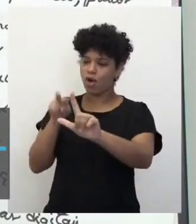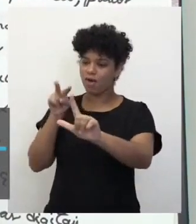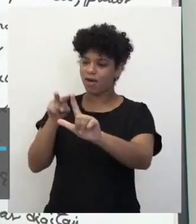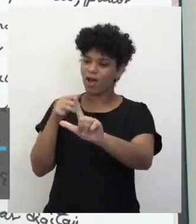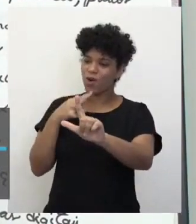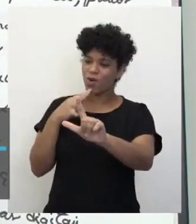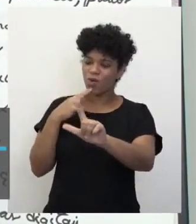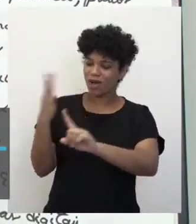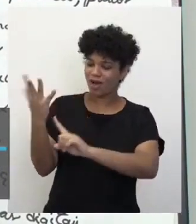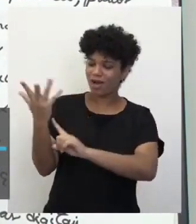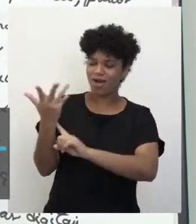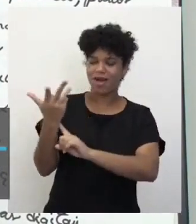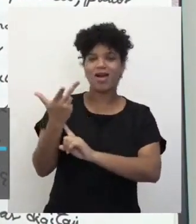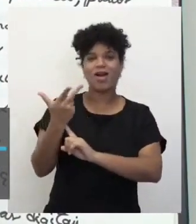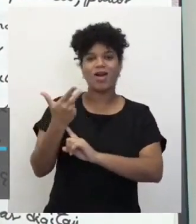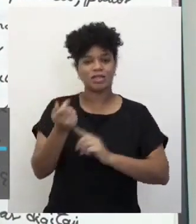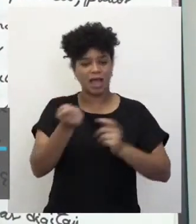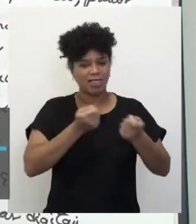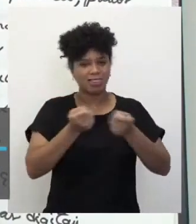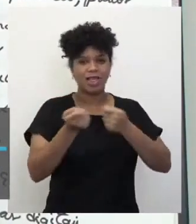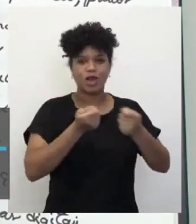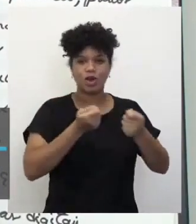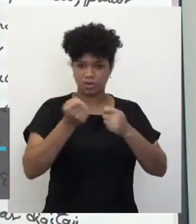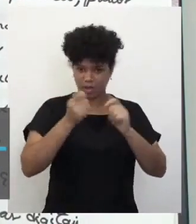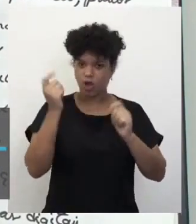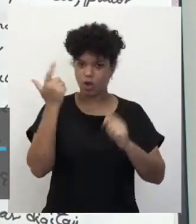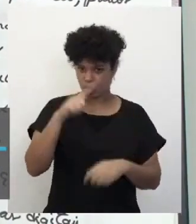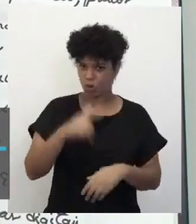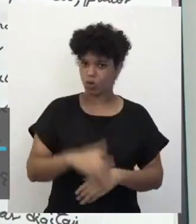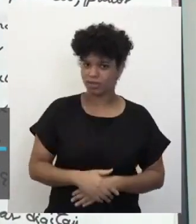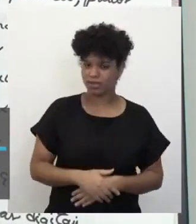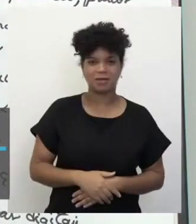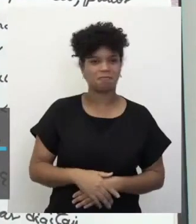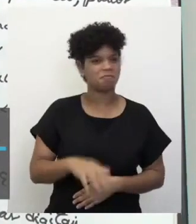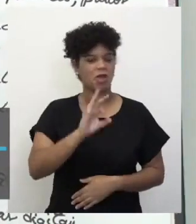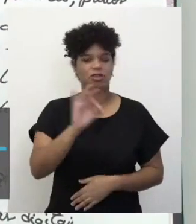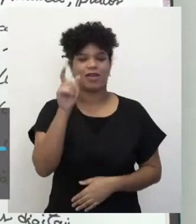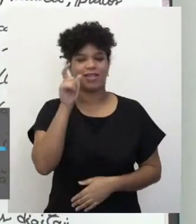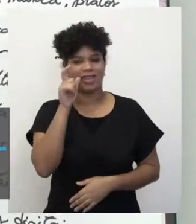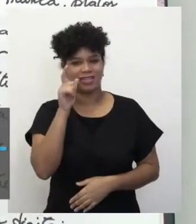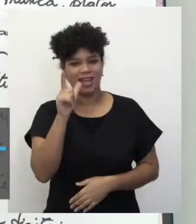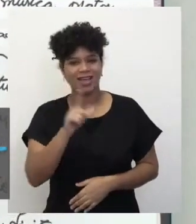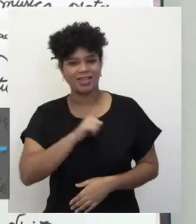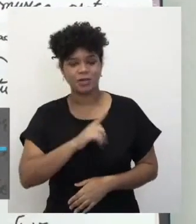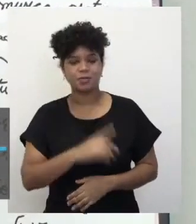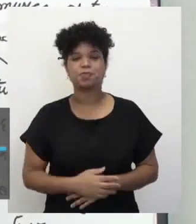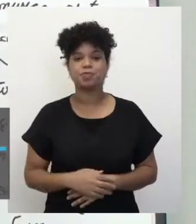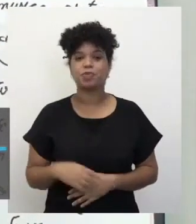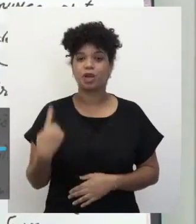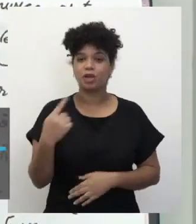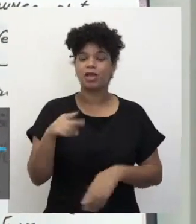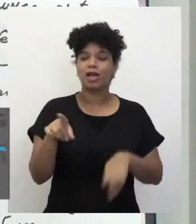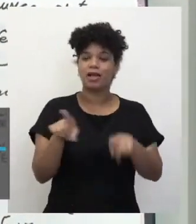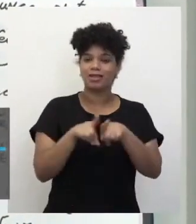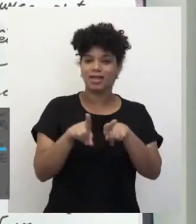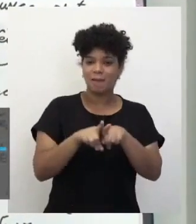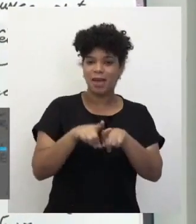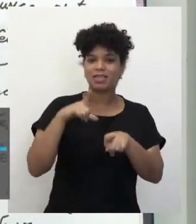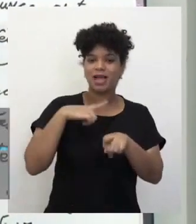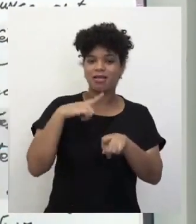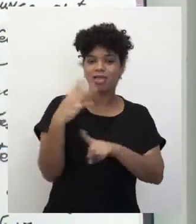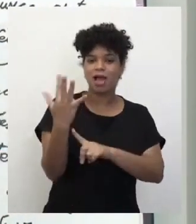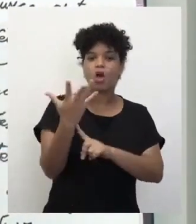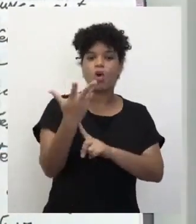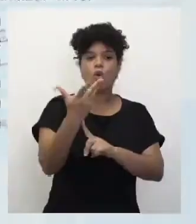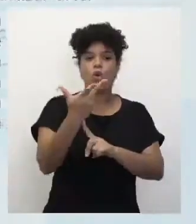ali você pode já até negociar a obra, tá? Então, é bem interessante. Então, nós temos ainda também, né, a web art, né,